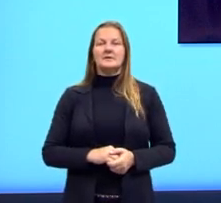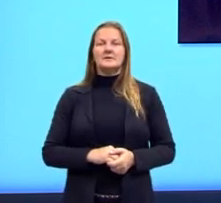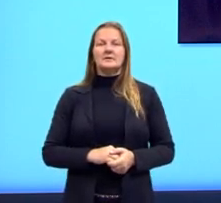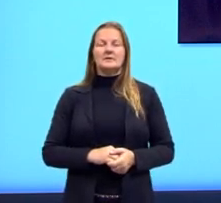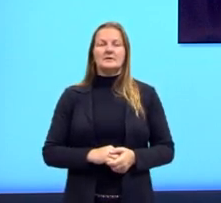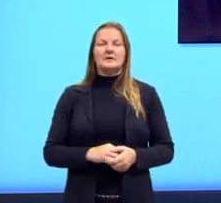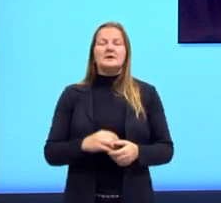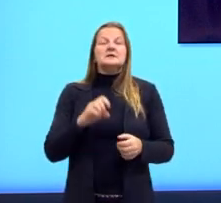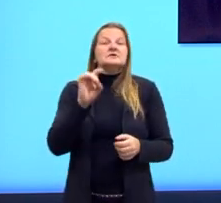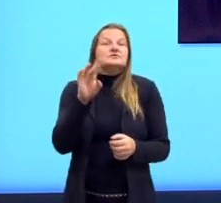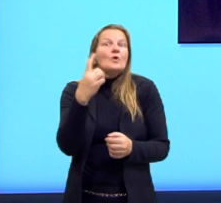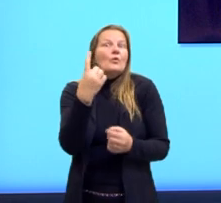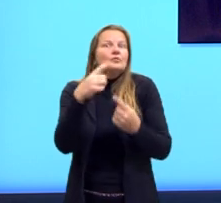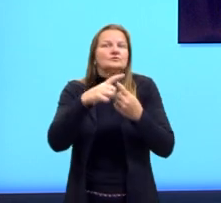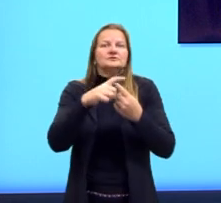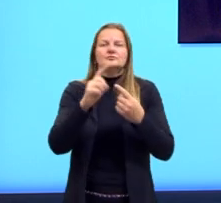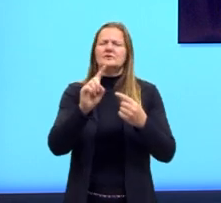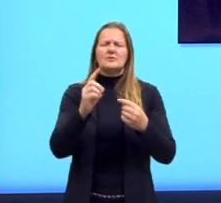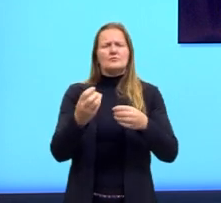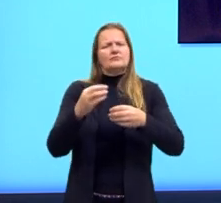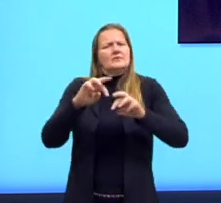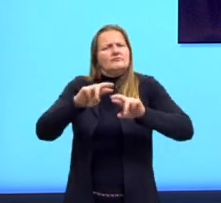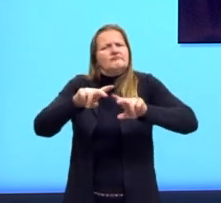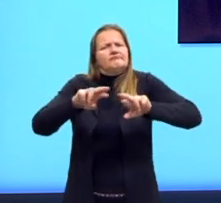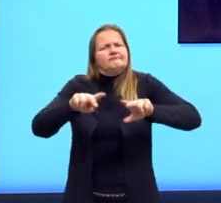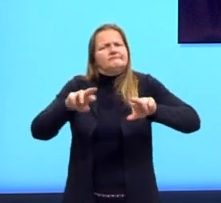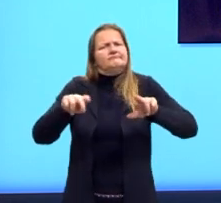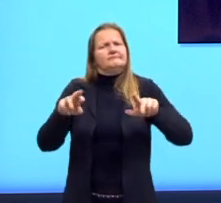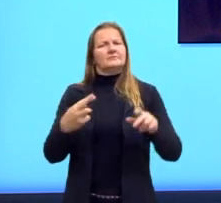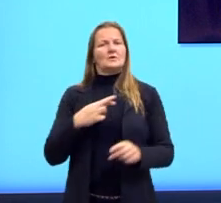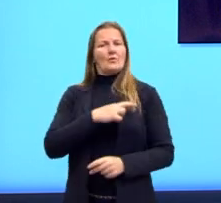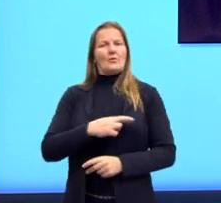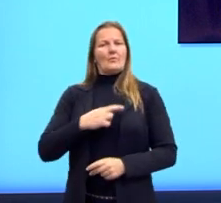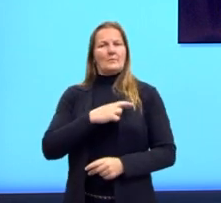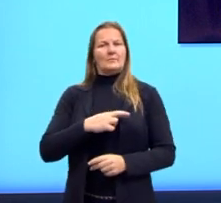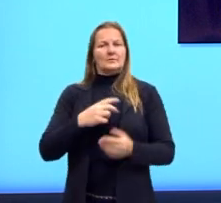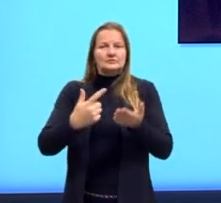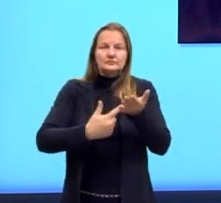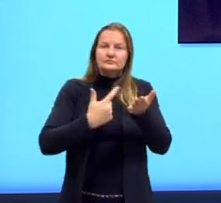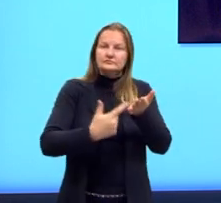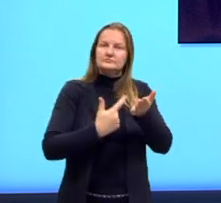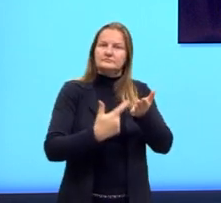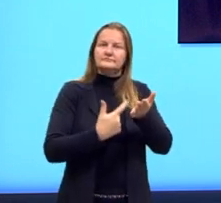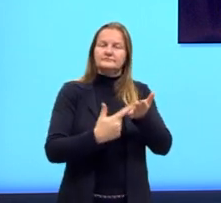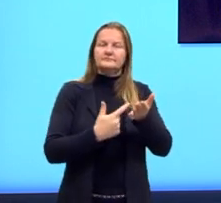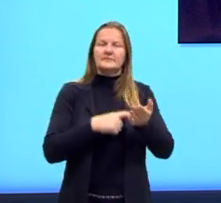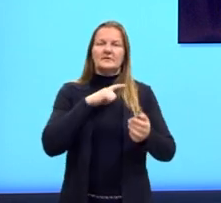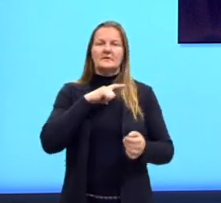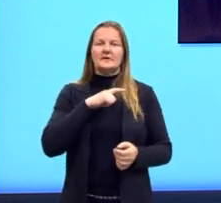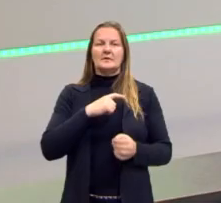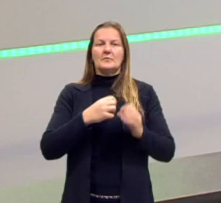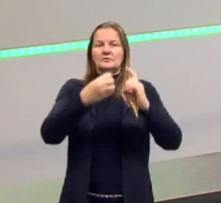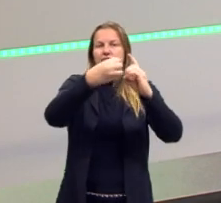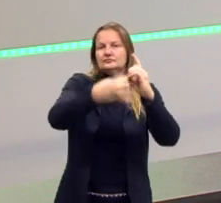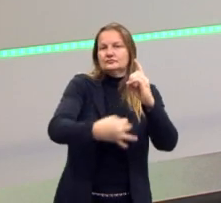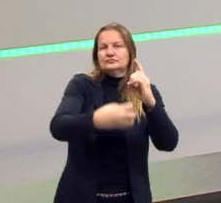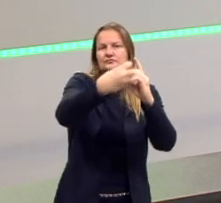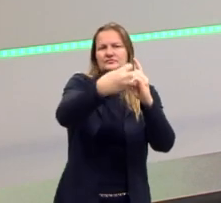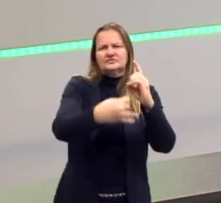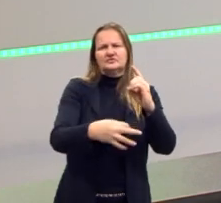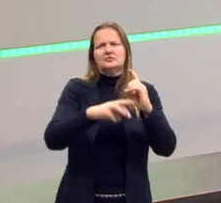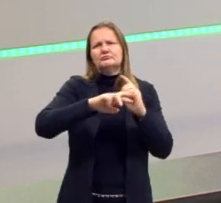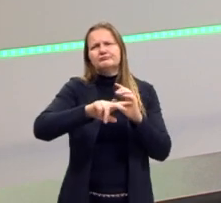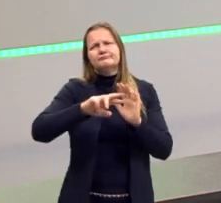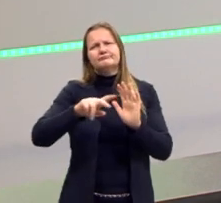única tipologia textual que vai aparecer dentro de um romance dentro de um romance a gente pode ter por exemplo uma descrição a